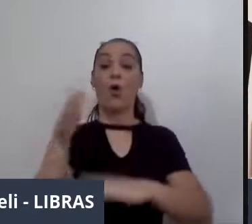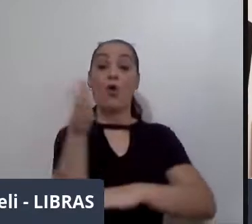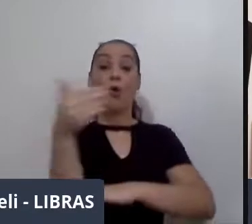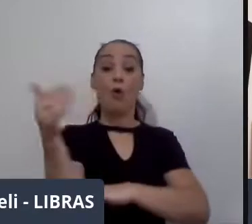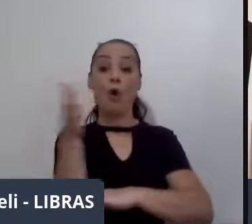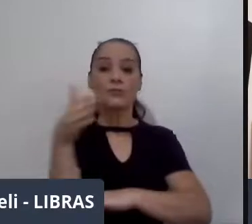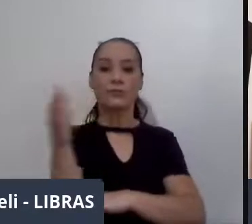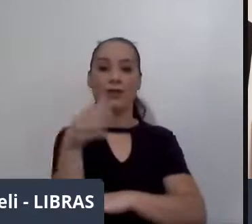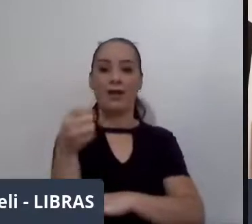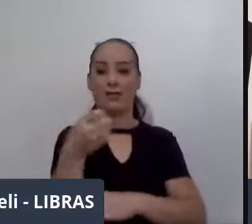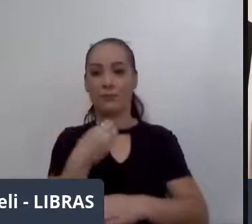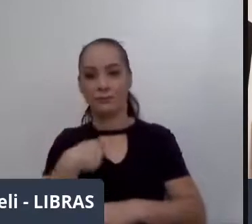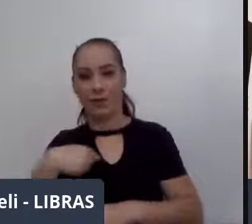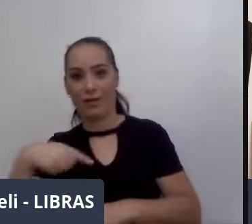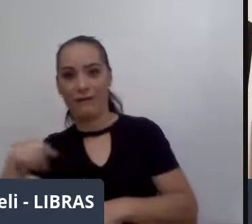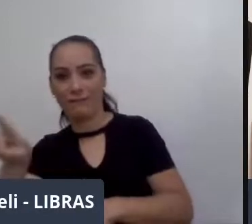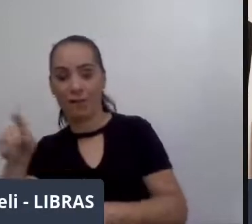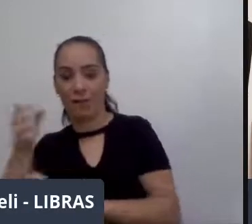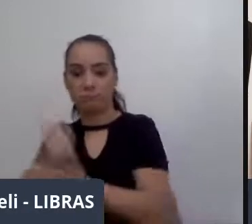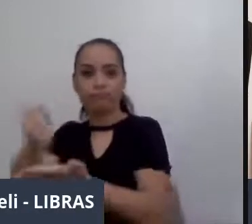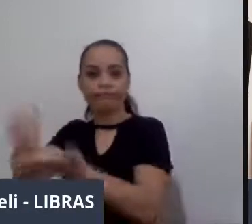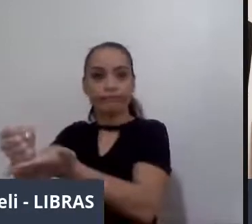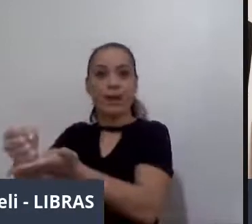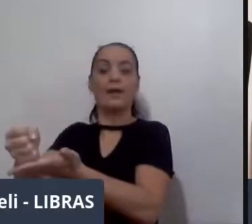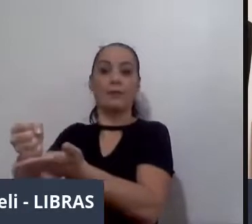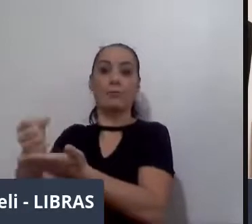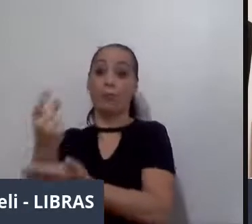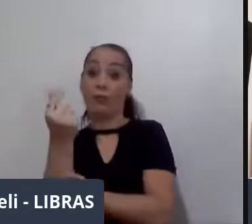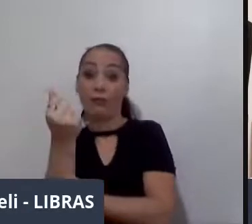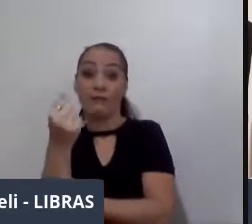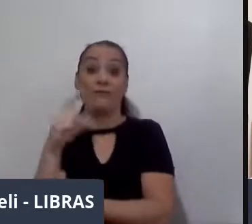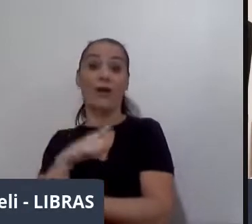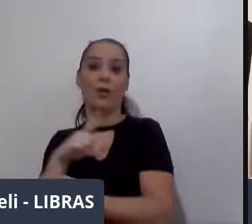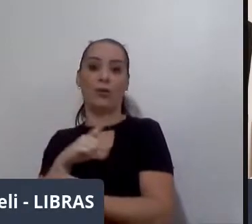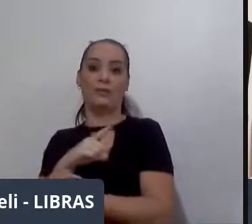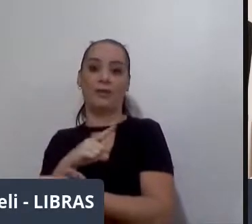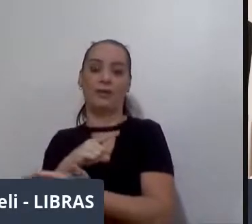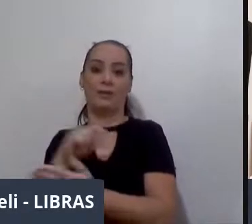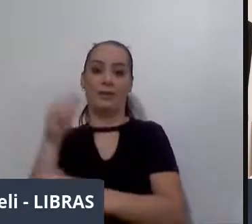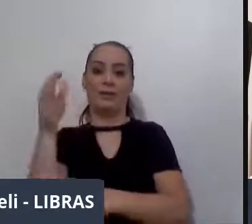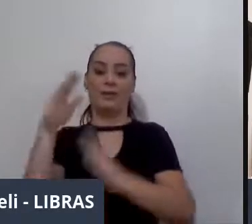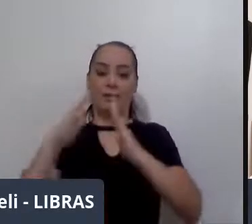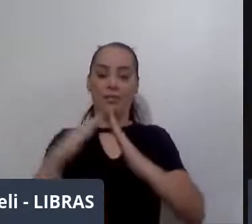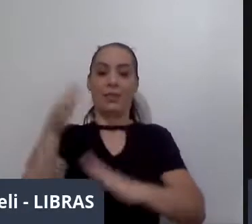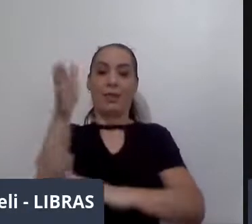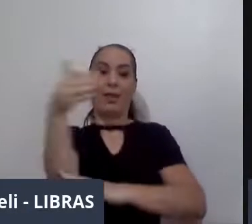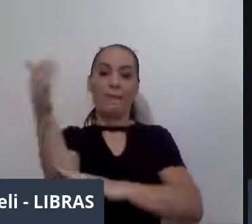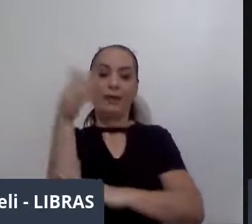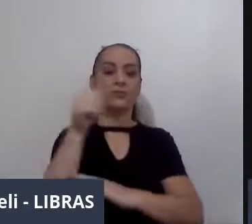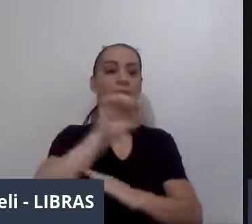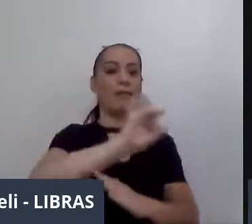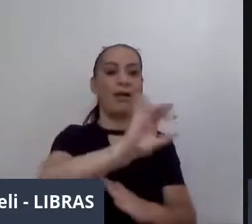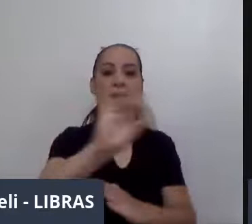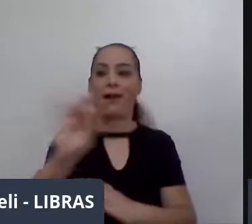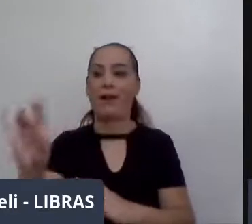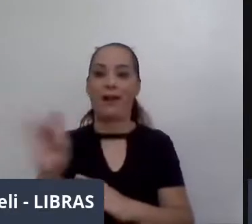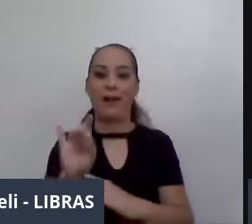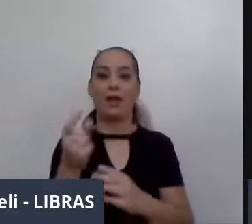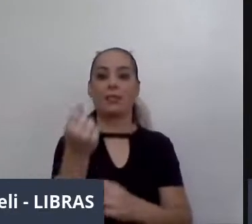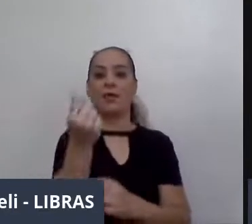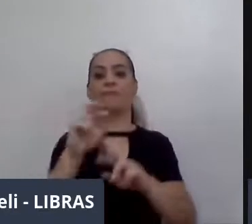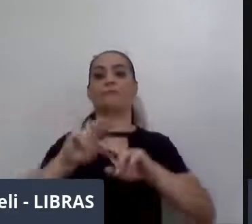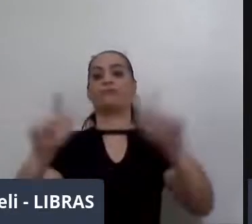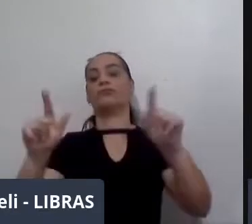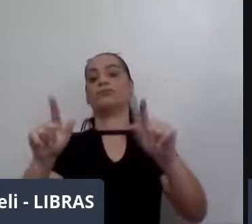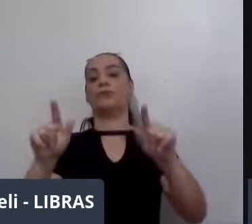também tem um custo e muda de embaixada para embaixada. Hoje nós temos também um tratado internacional chamado Convenção de Haia, e todos os países